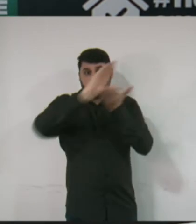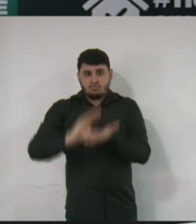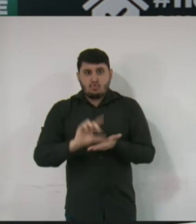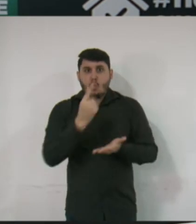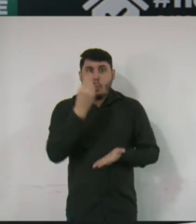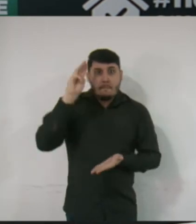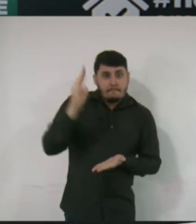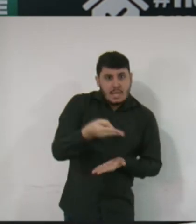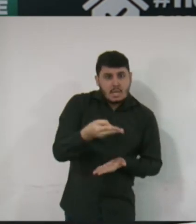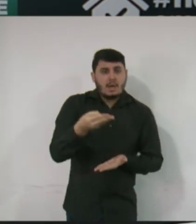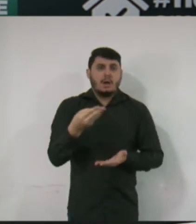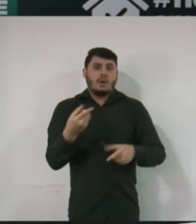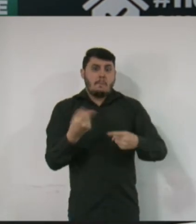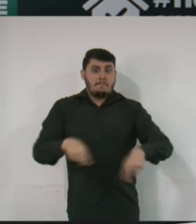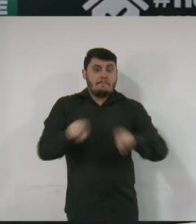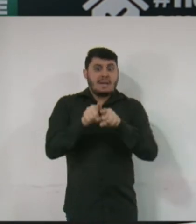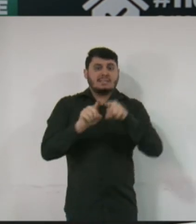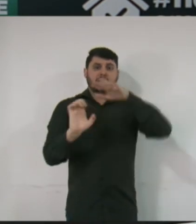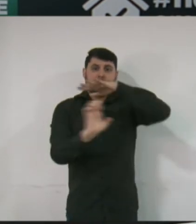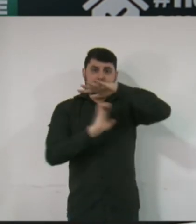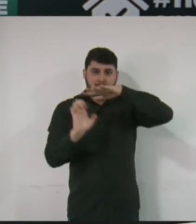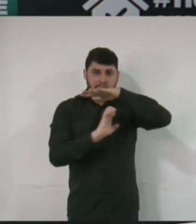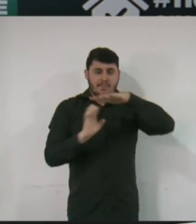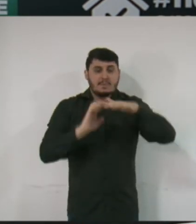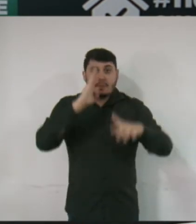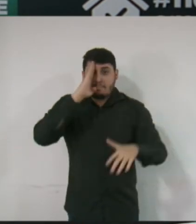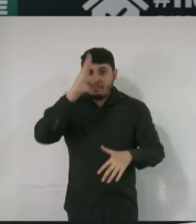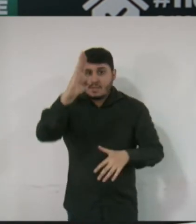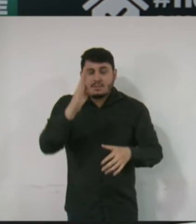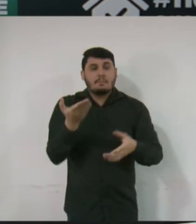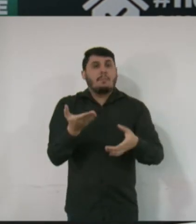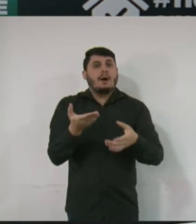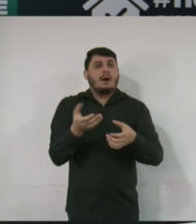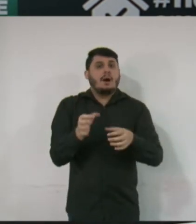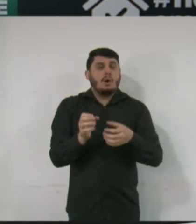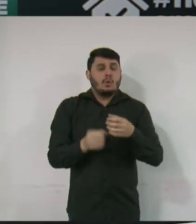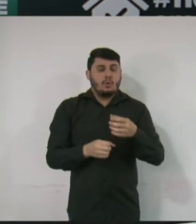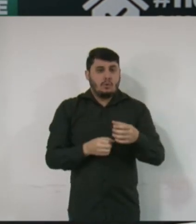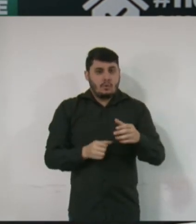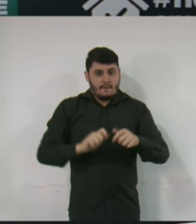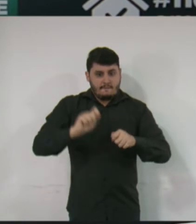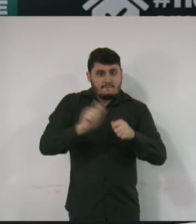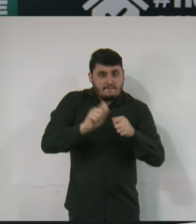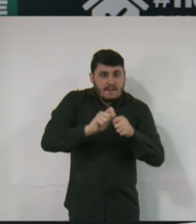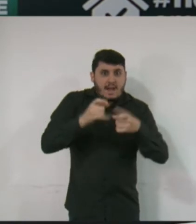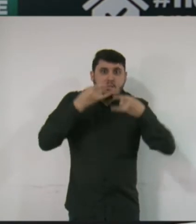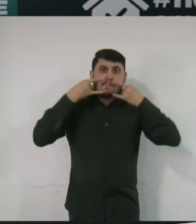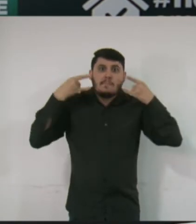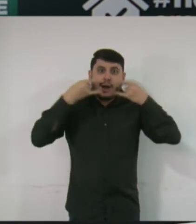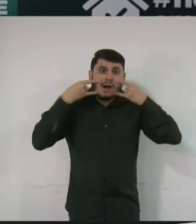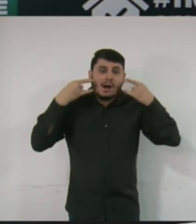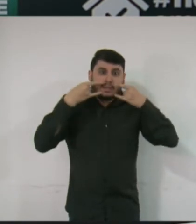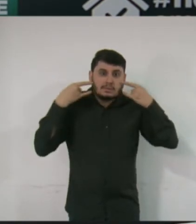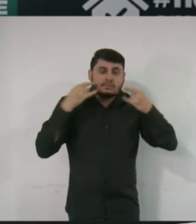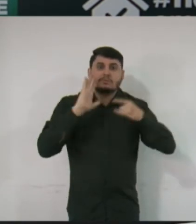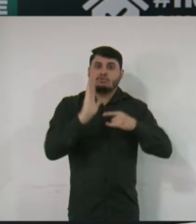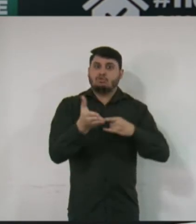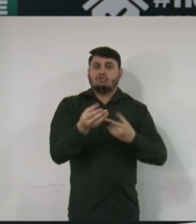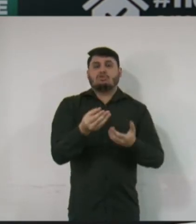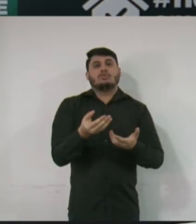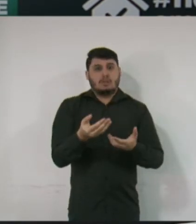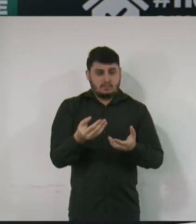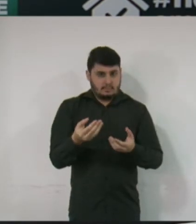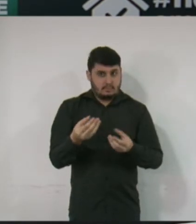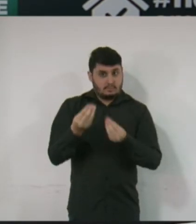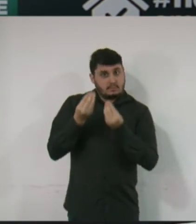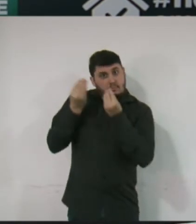envolvendo 10 empresas na produção de máscaras, cerca de 400 mil máscaras que foram produzidas e entregues ao governo do